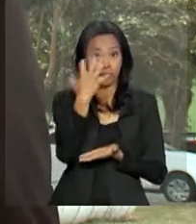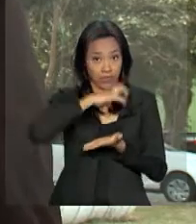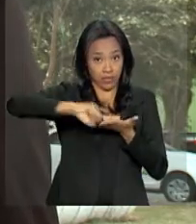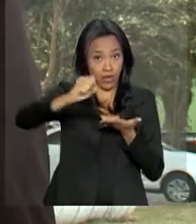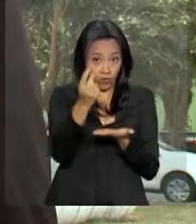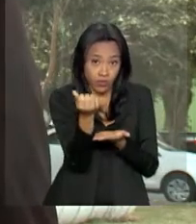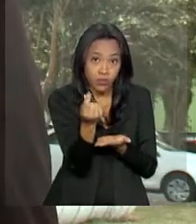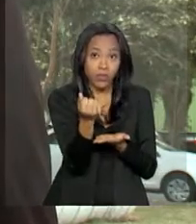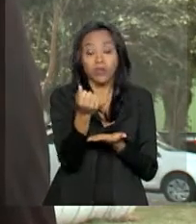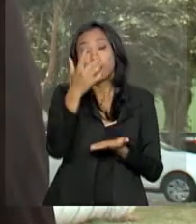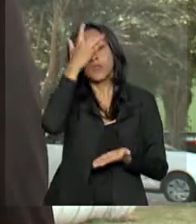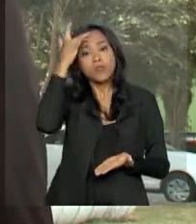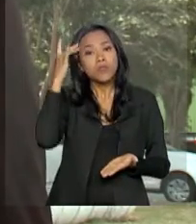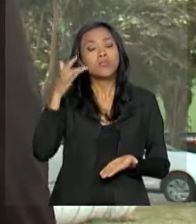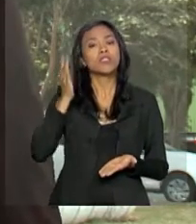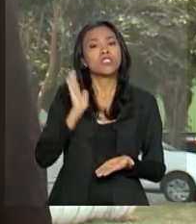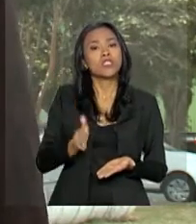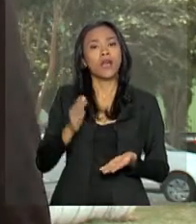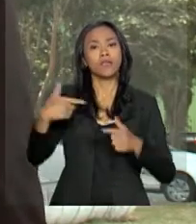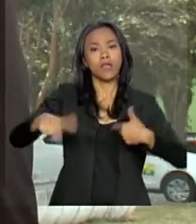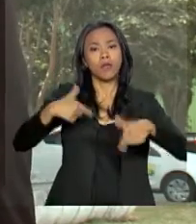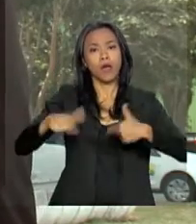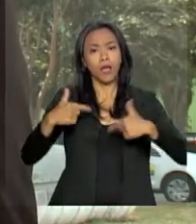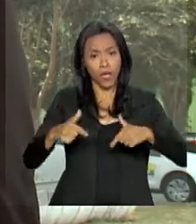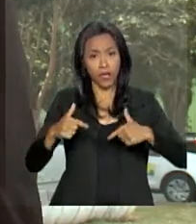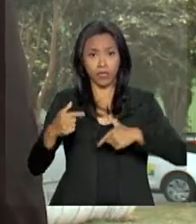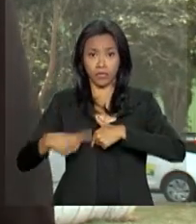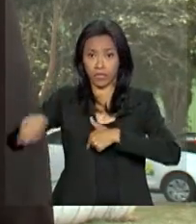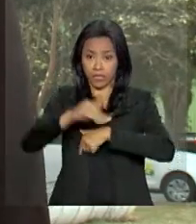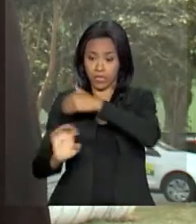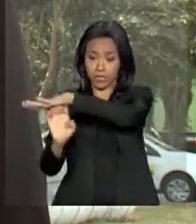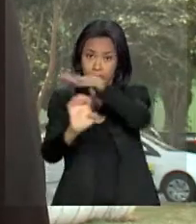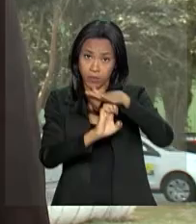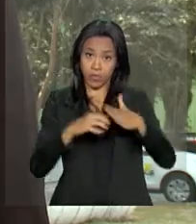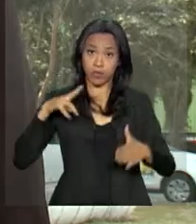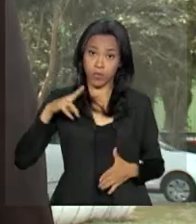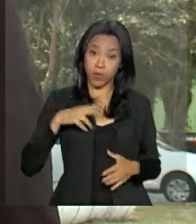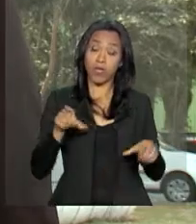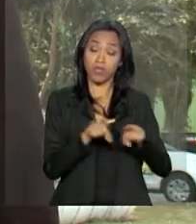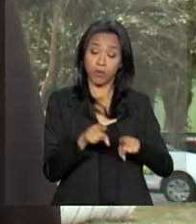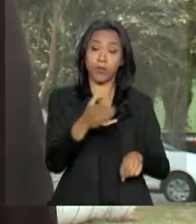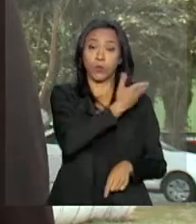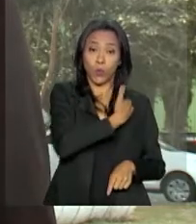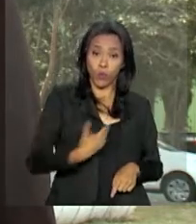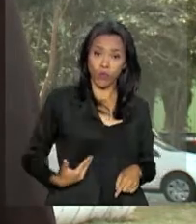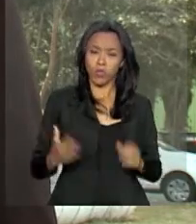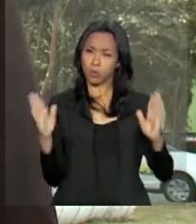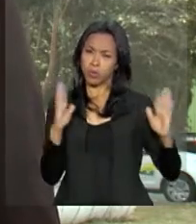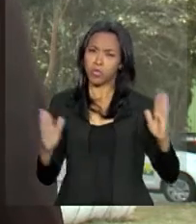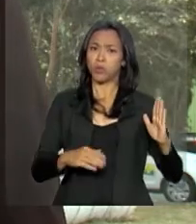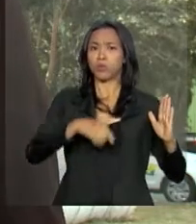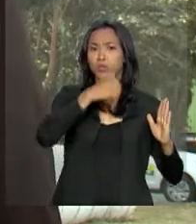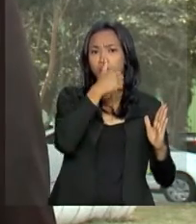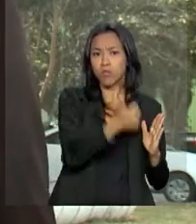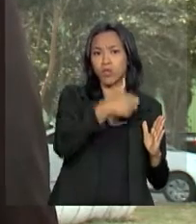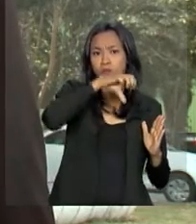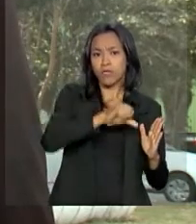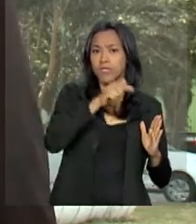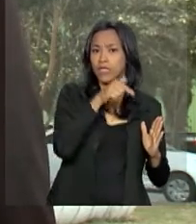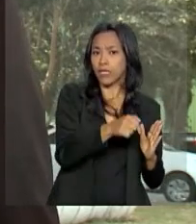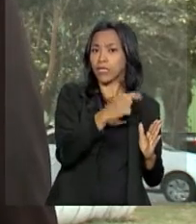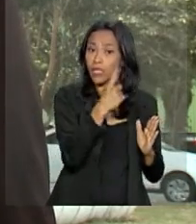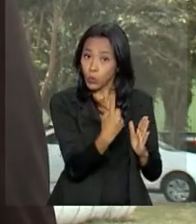pasep as pessoas que trabalharam em empresas privadas e no serviço público de 1971